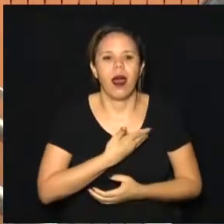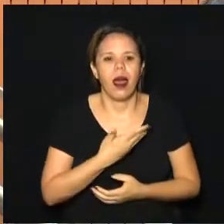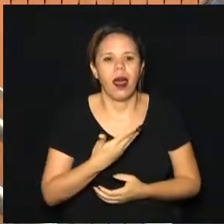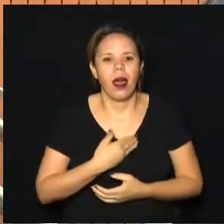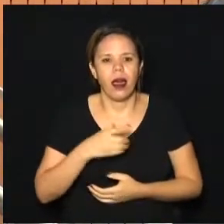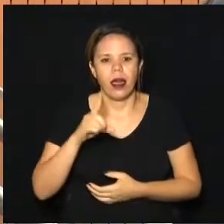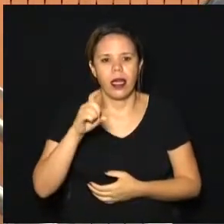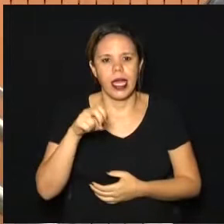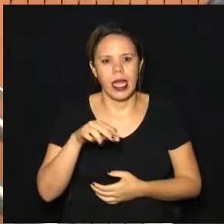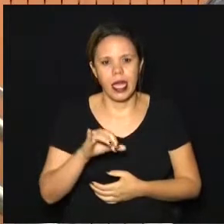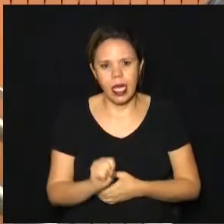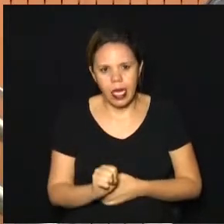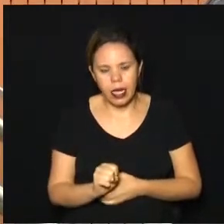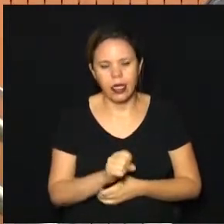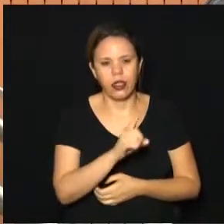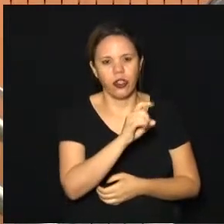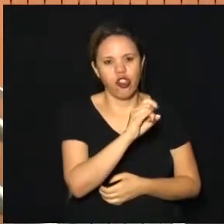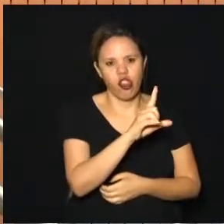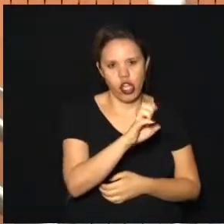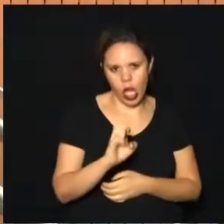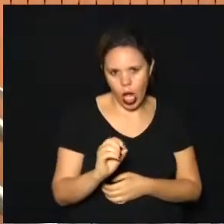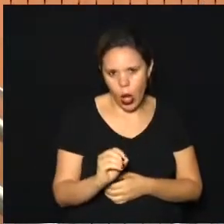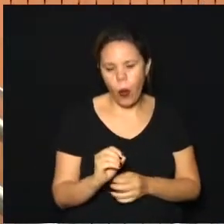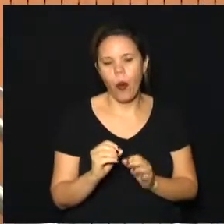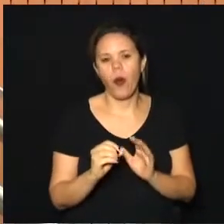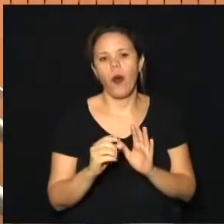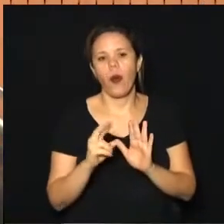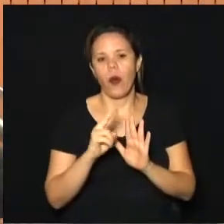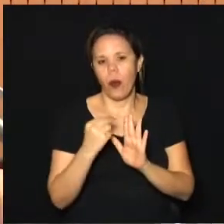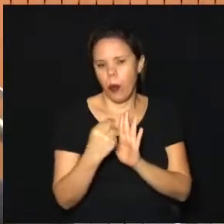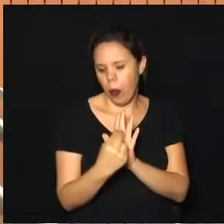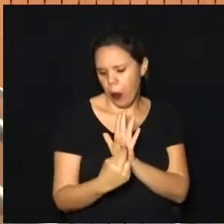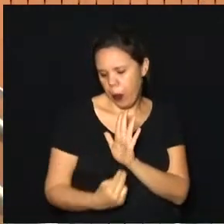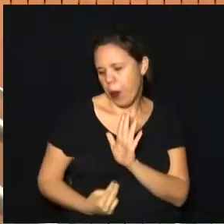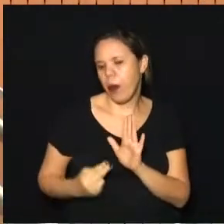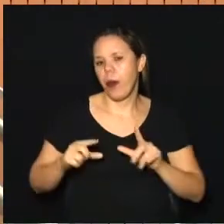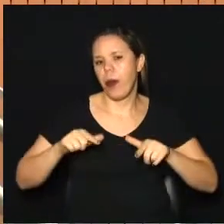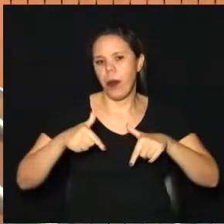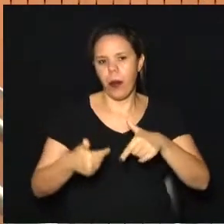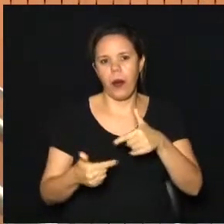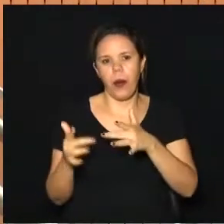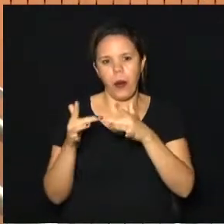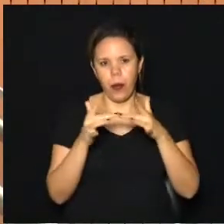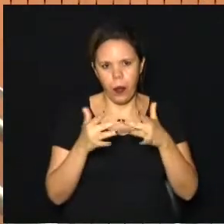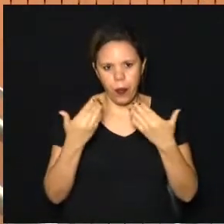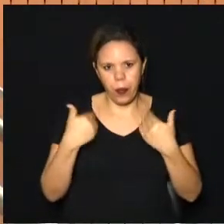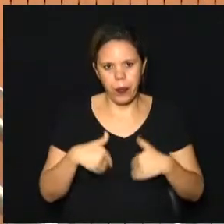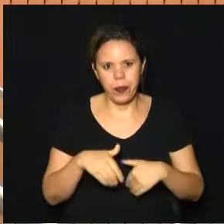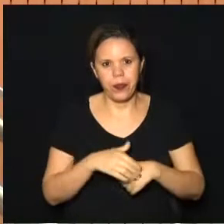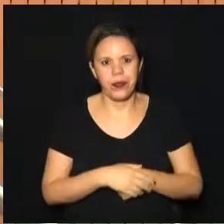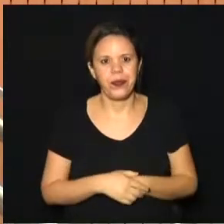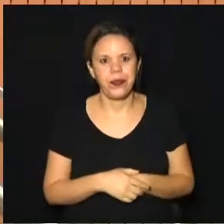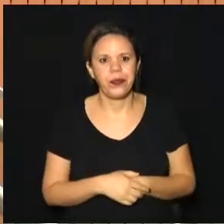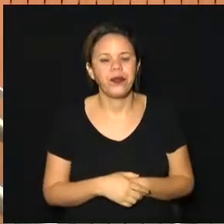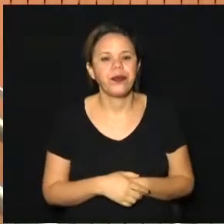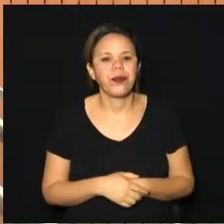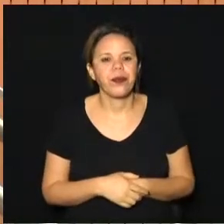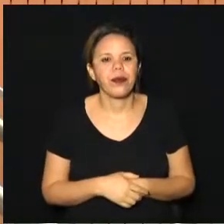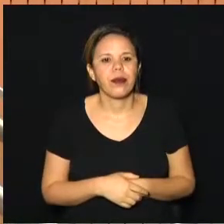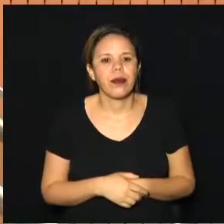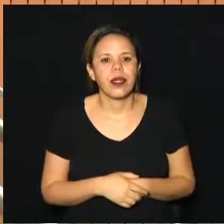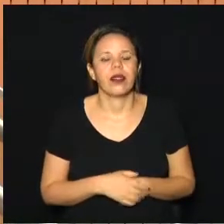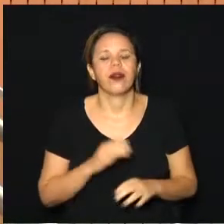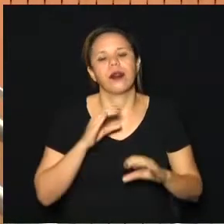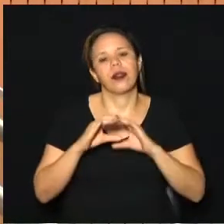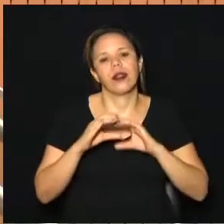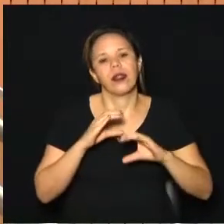Denis e o Diego pela iniciativa, né? Foram eles que entraram em contato comigo e fizeram a ponte aqui com a